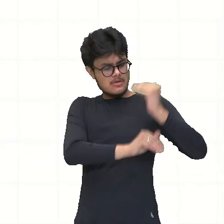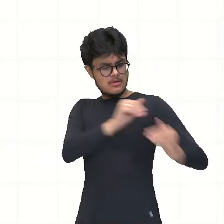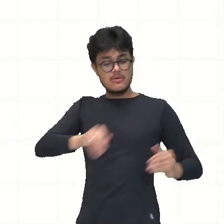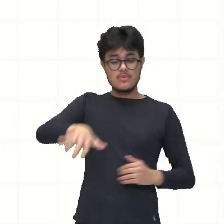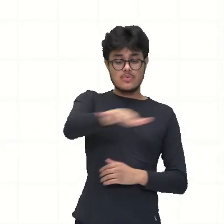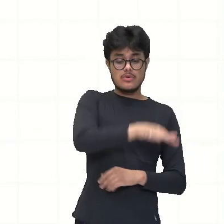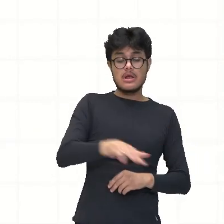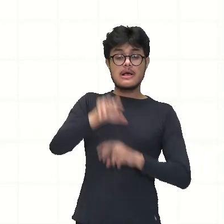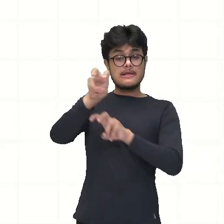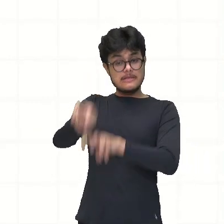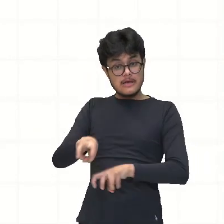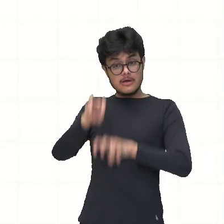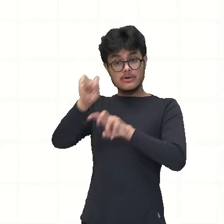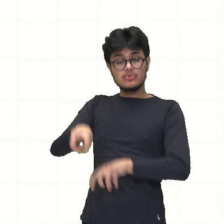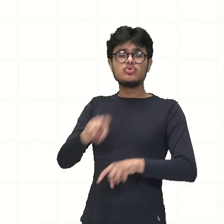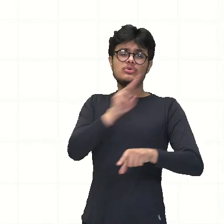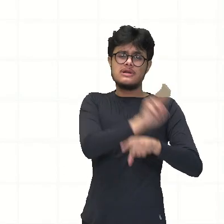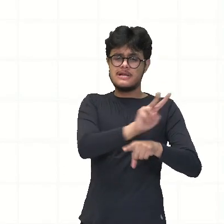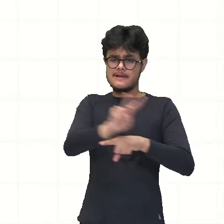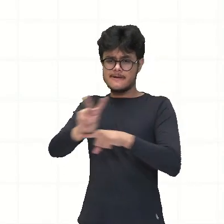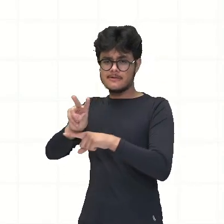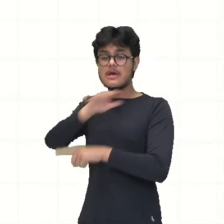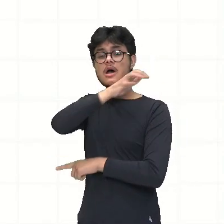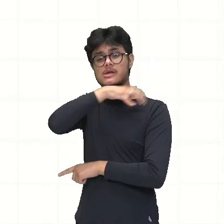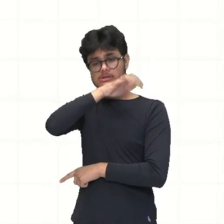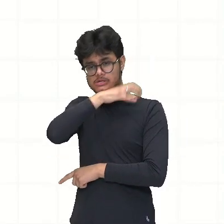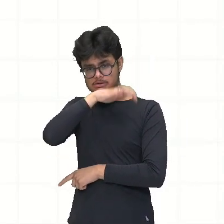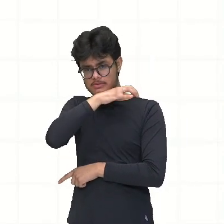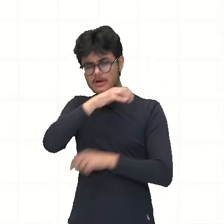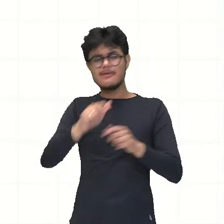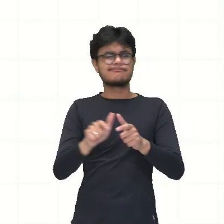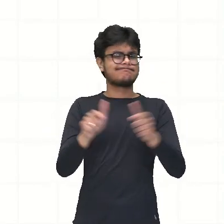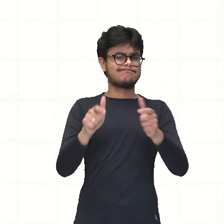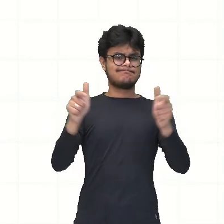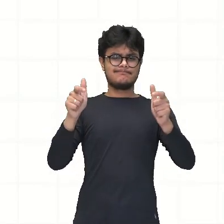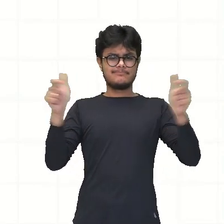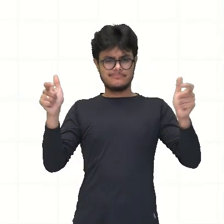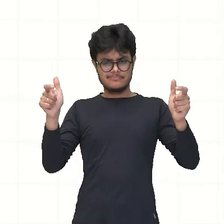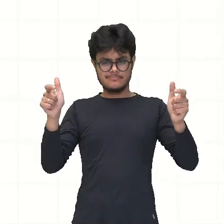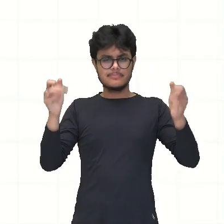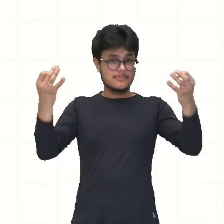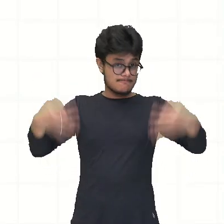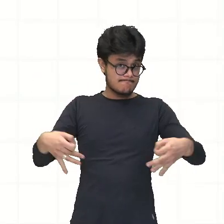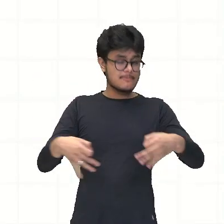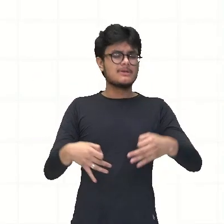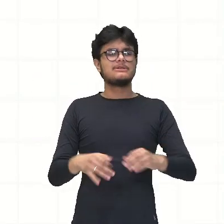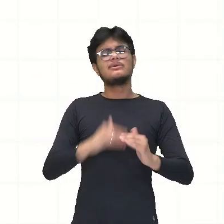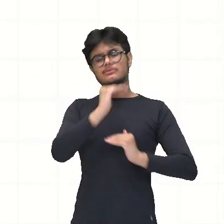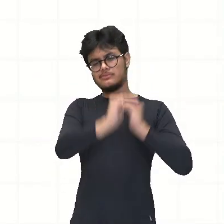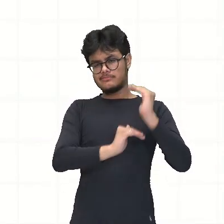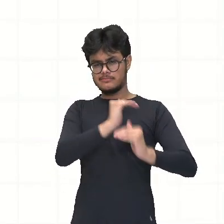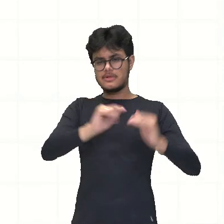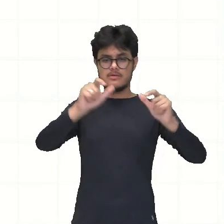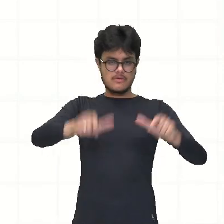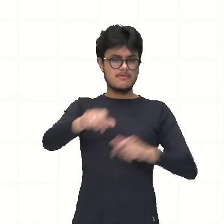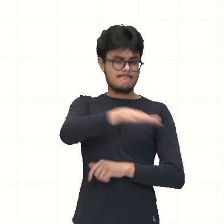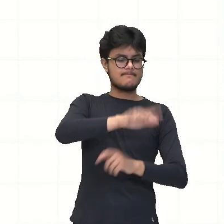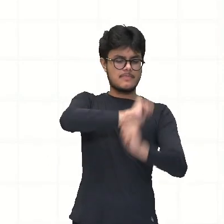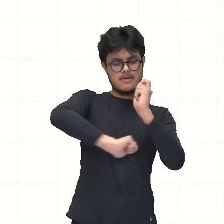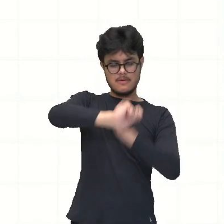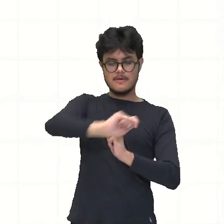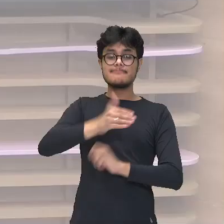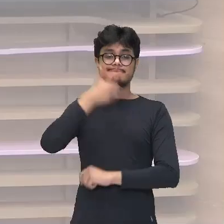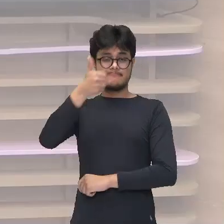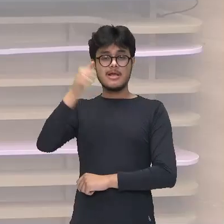da agricultura e da pecuária, né, a expansão da fronteira agropecuária. Então, essas são algumas das atividades que a gente